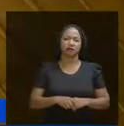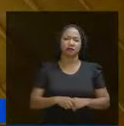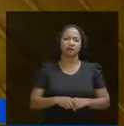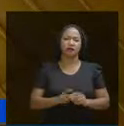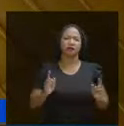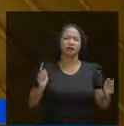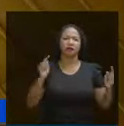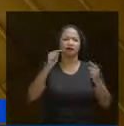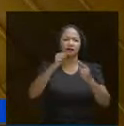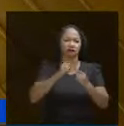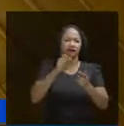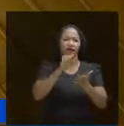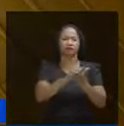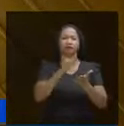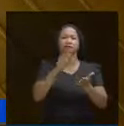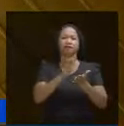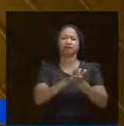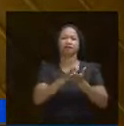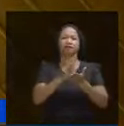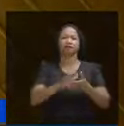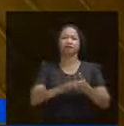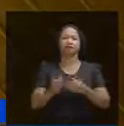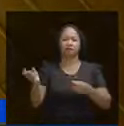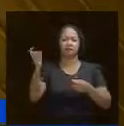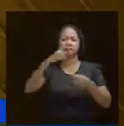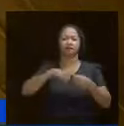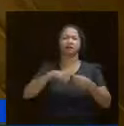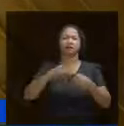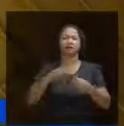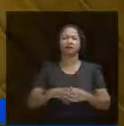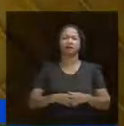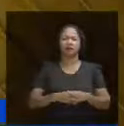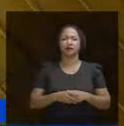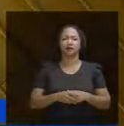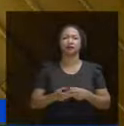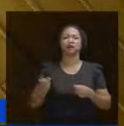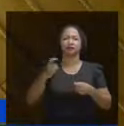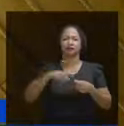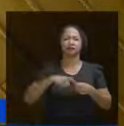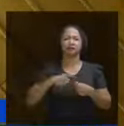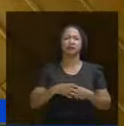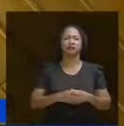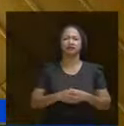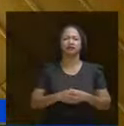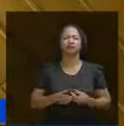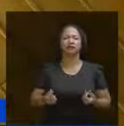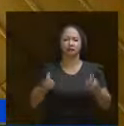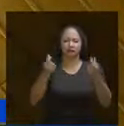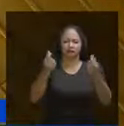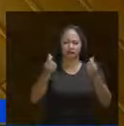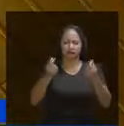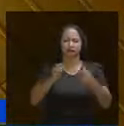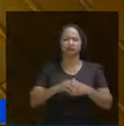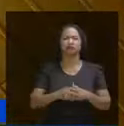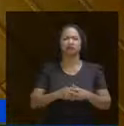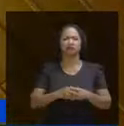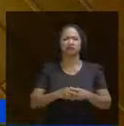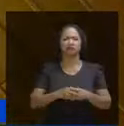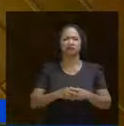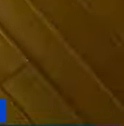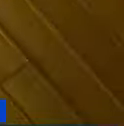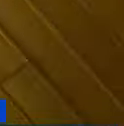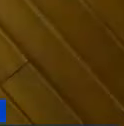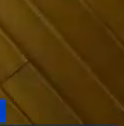as aplicações de multas e devoluções, as questões de devoluções de valores aplicados